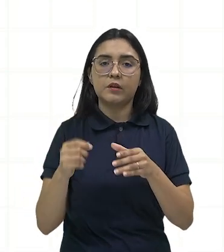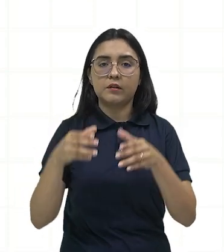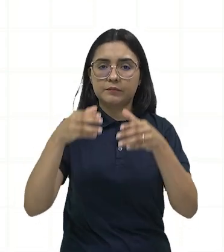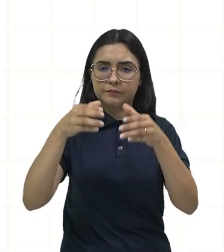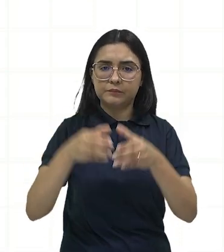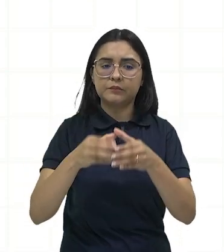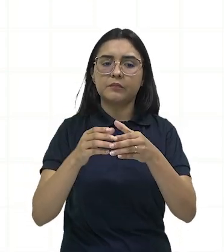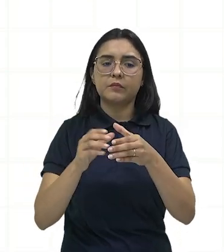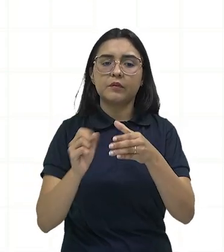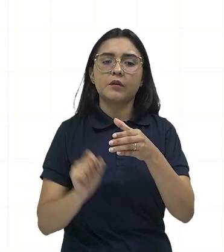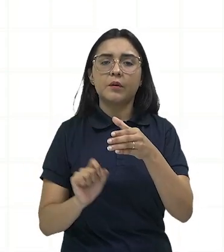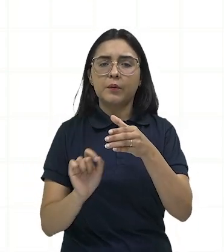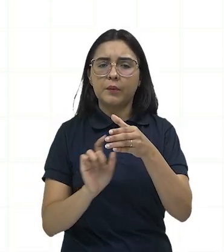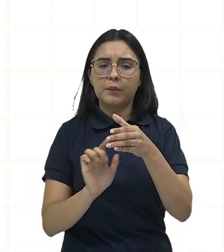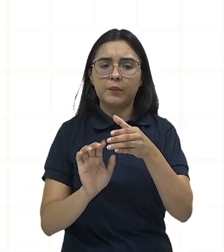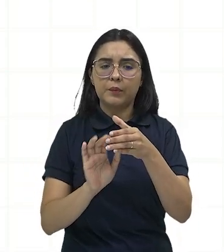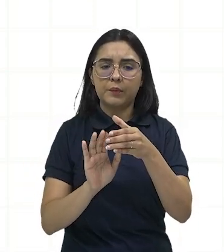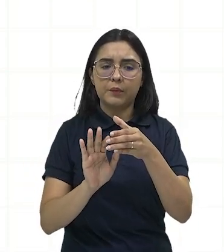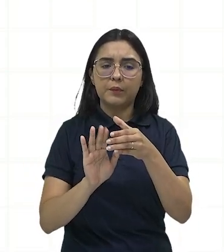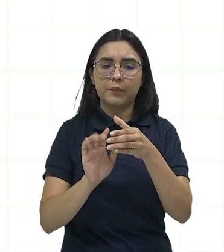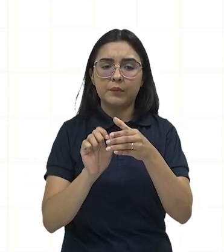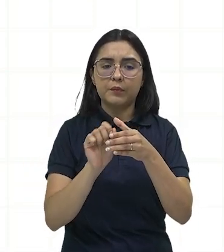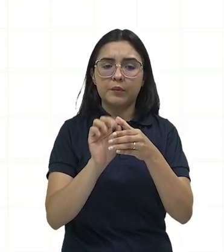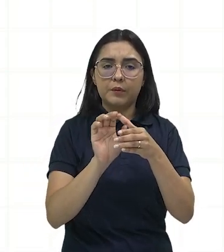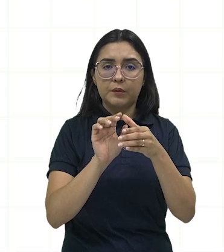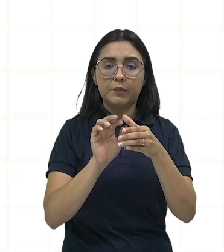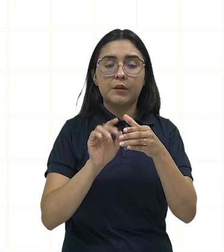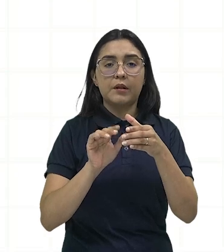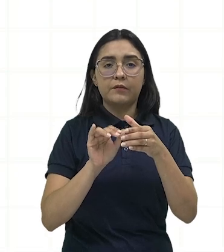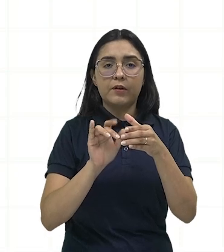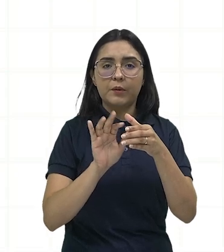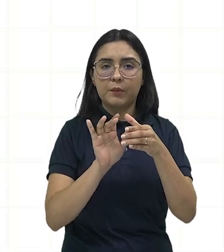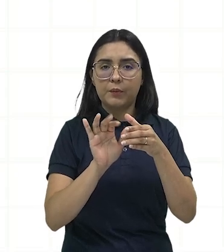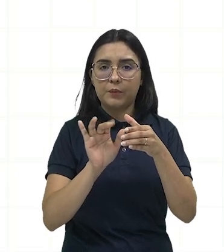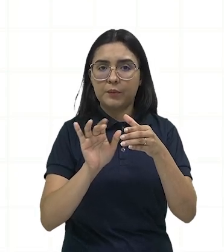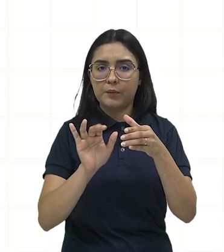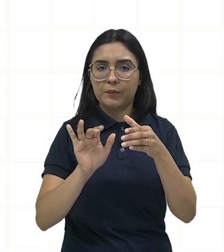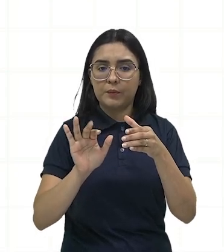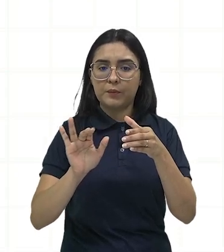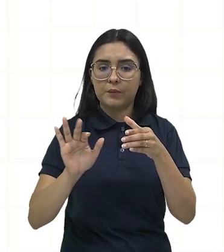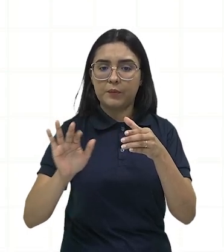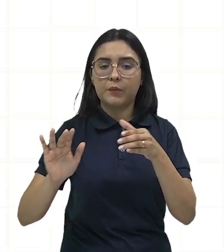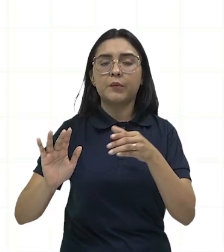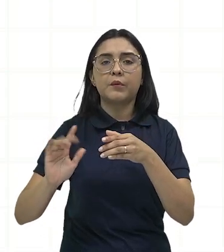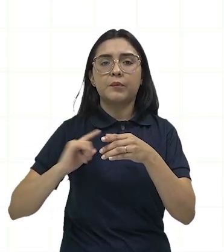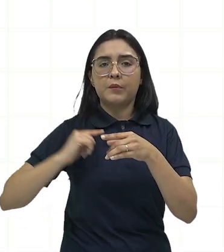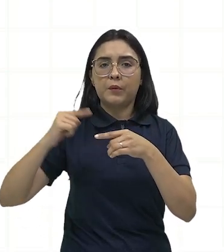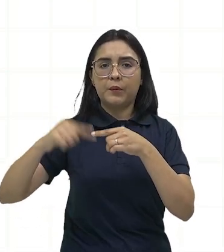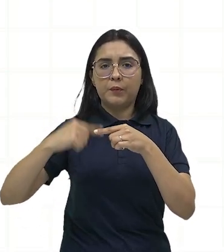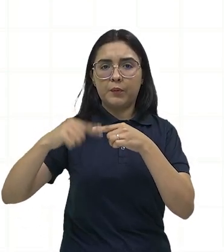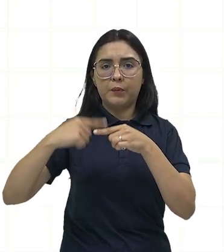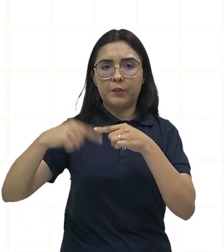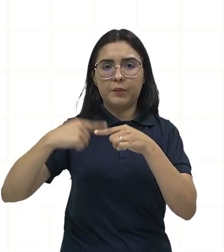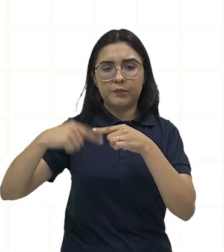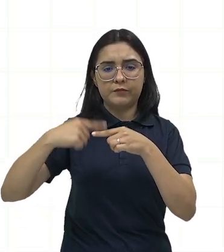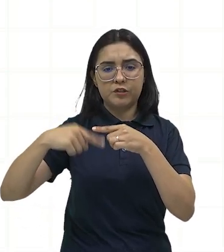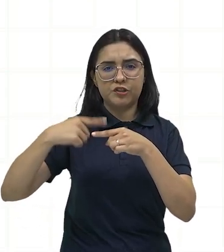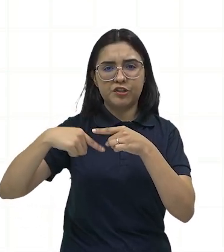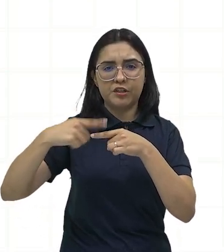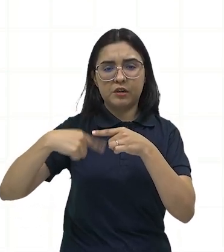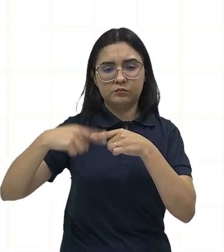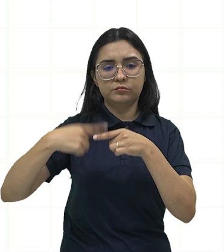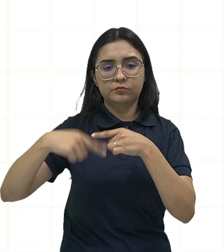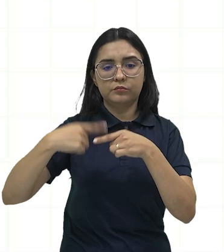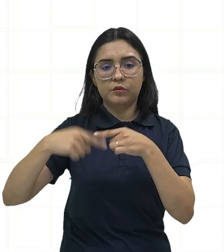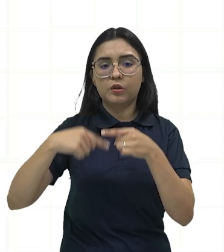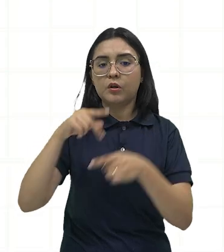esse vapor, ele vai para essa turbina, né? E vai fazer girar essa